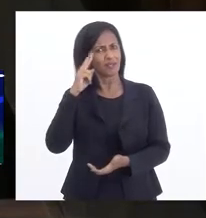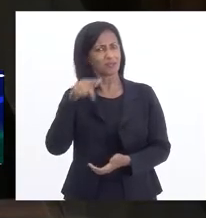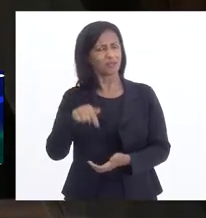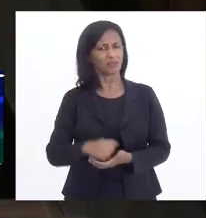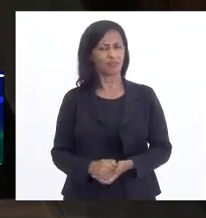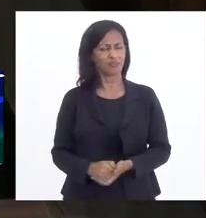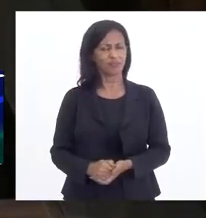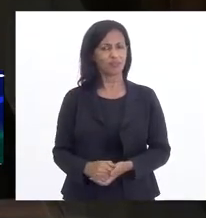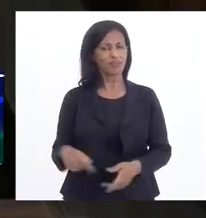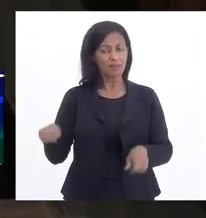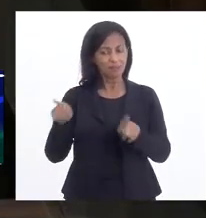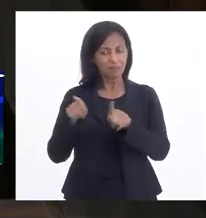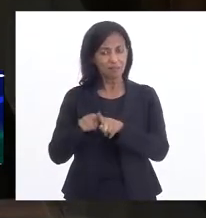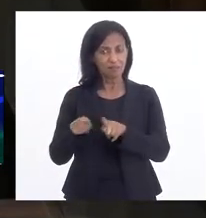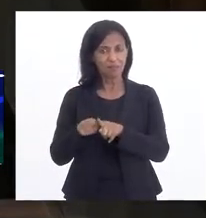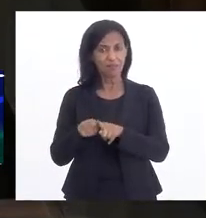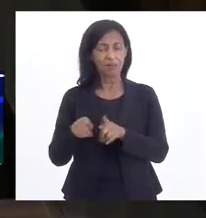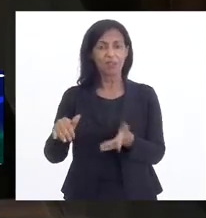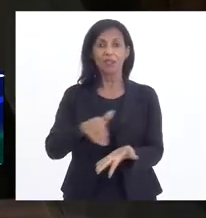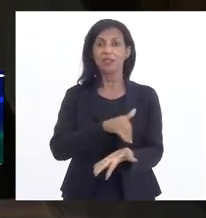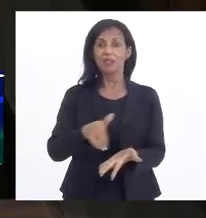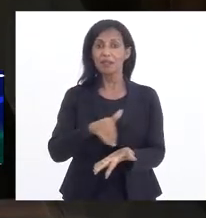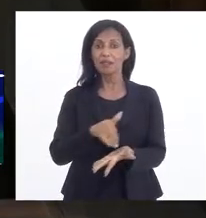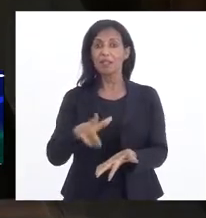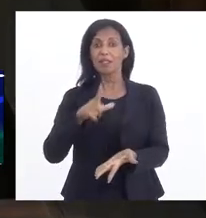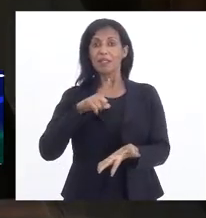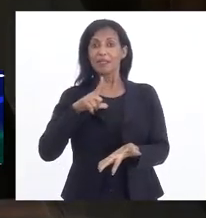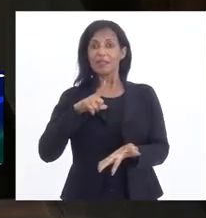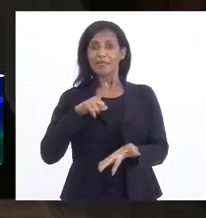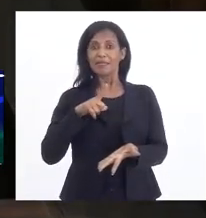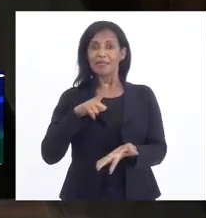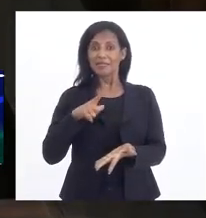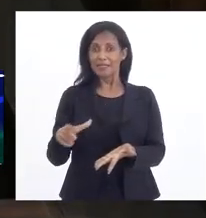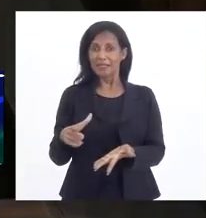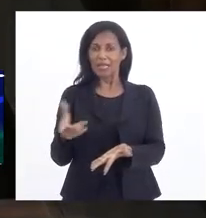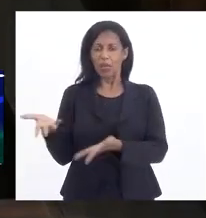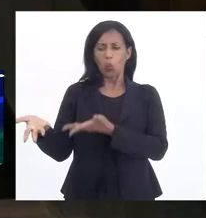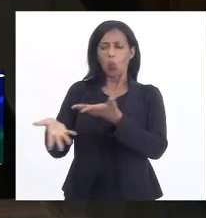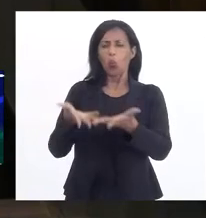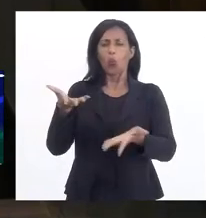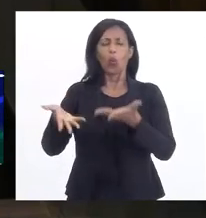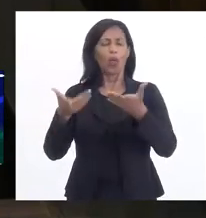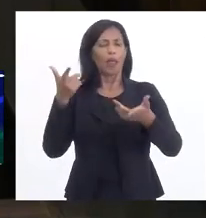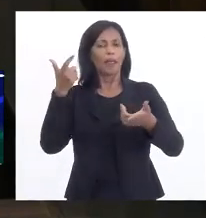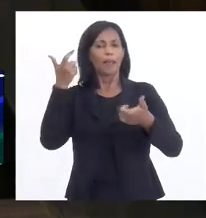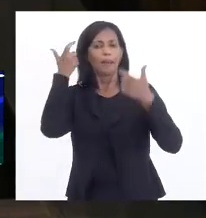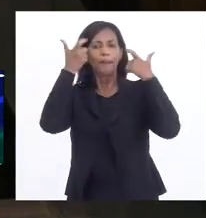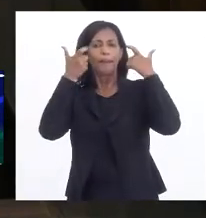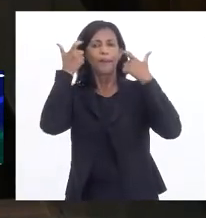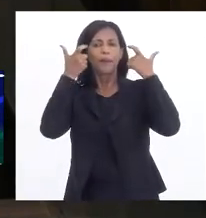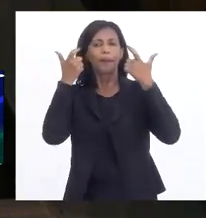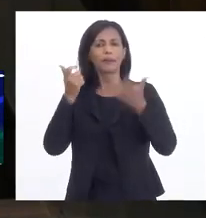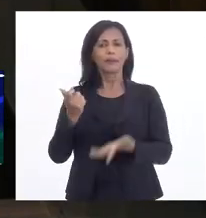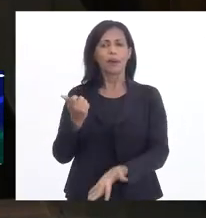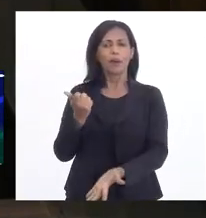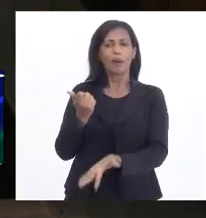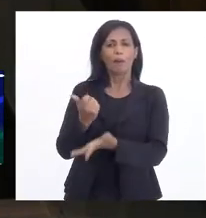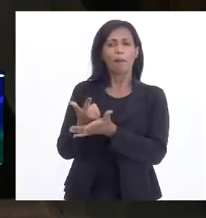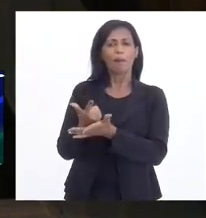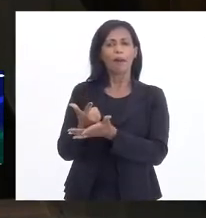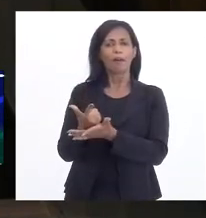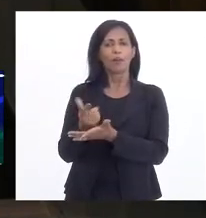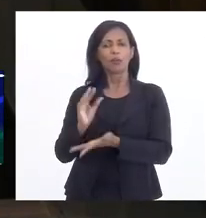ao mesmo tempo, essa secretaria tem excesso de zelo e de preocupação no pagamento do auxílio tecnológico do